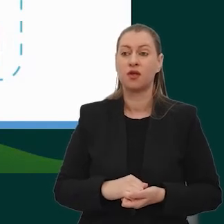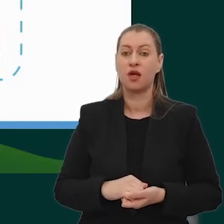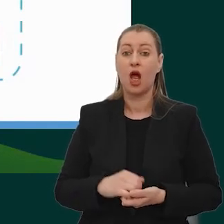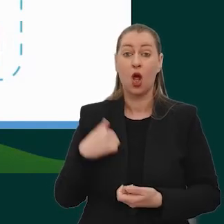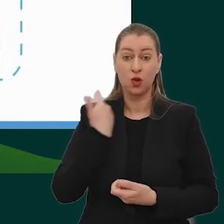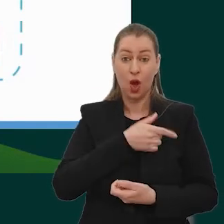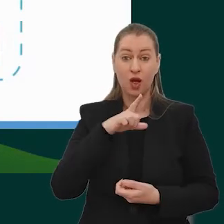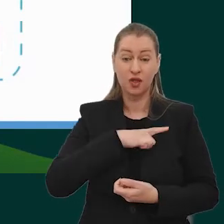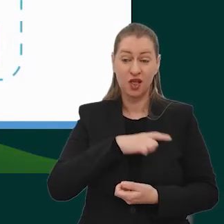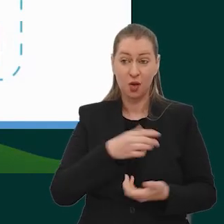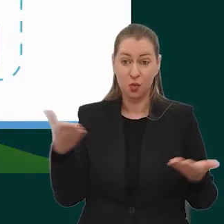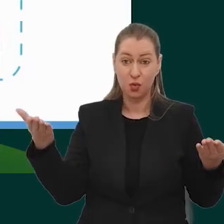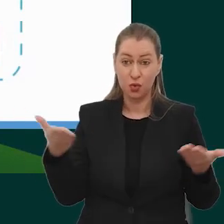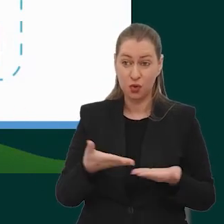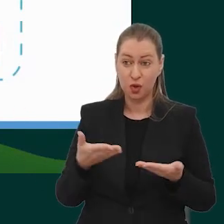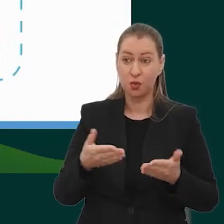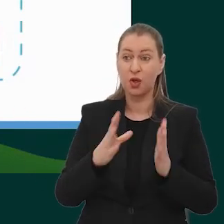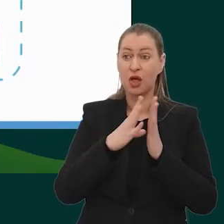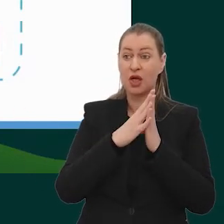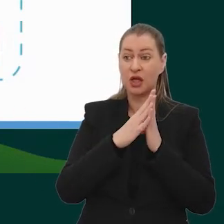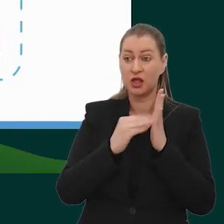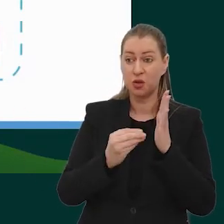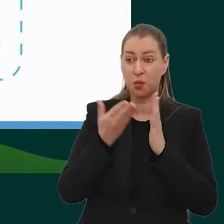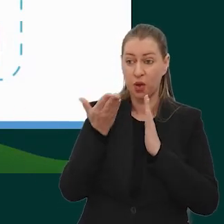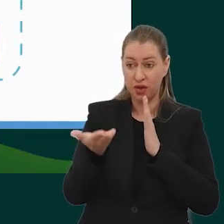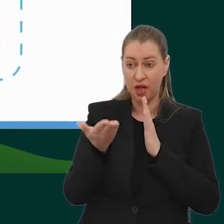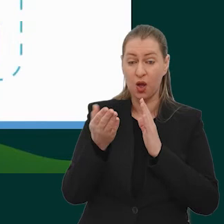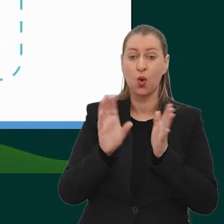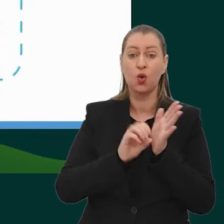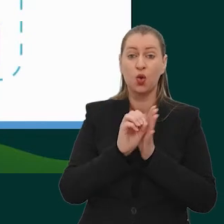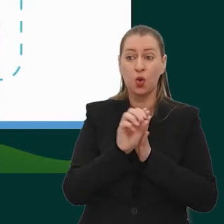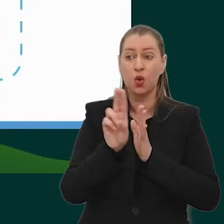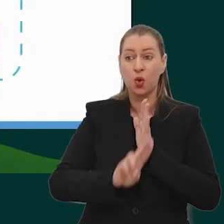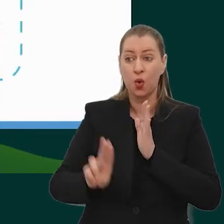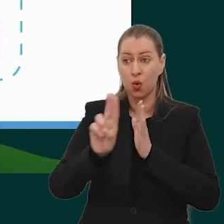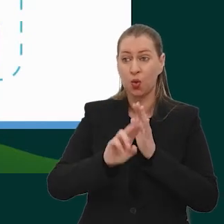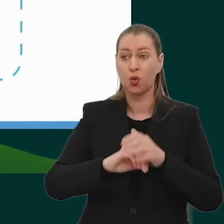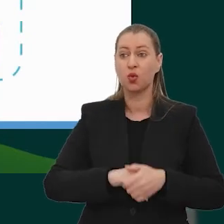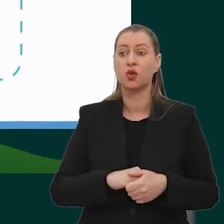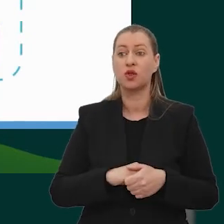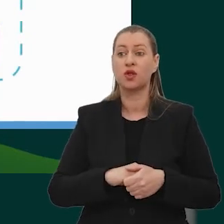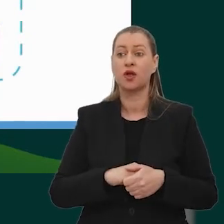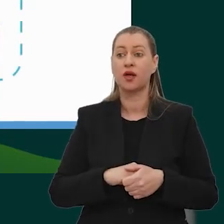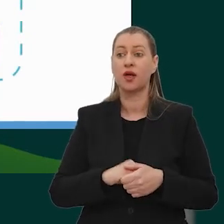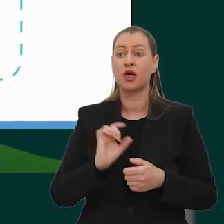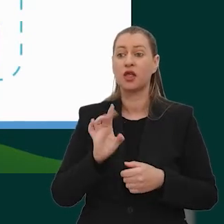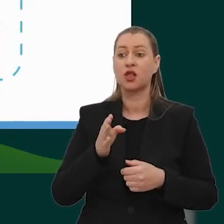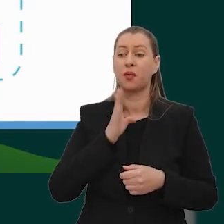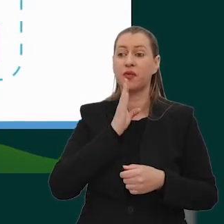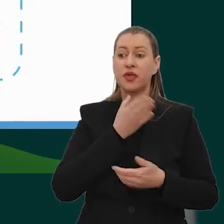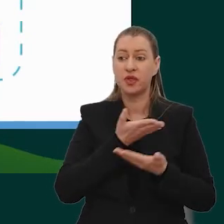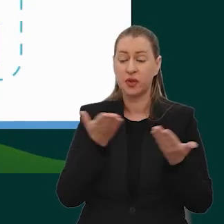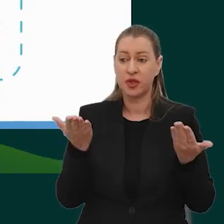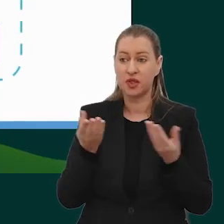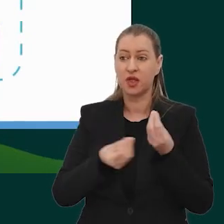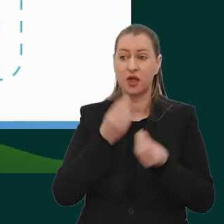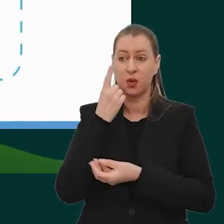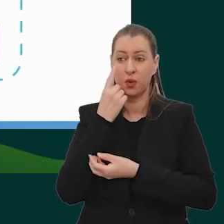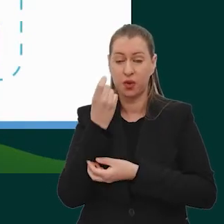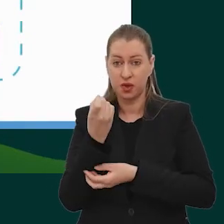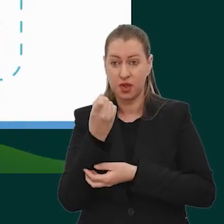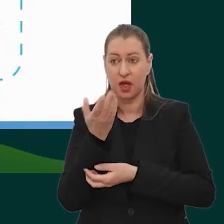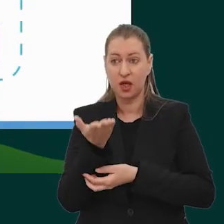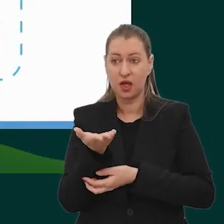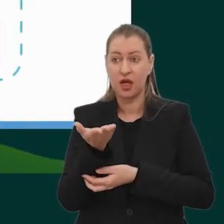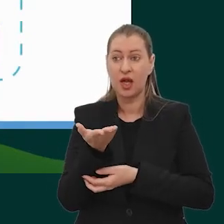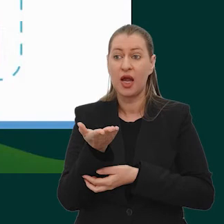Nós temos hoje o modelo BERT, que o Google utiliza, que é só a nível de conhecimento e curiosidade.